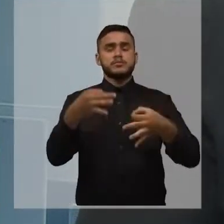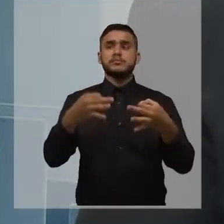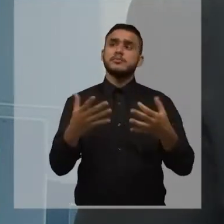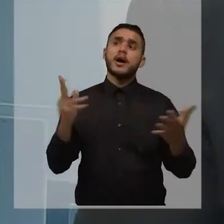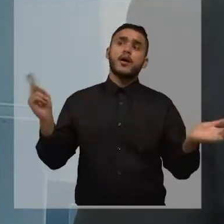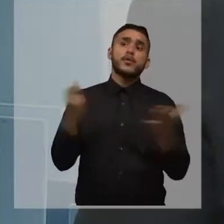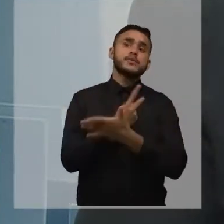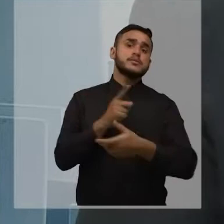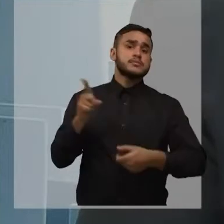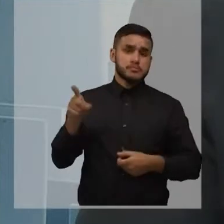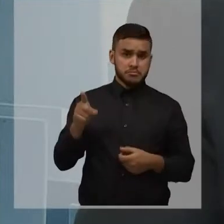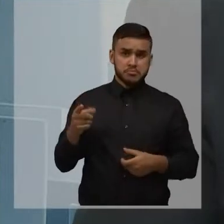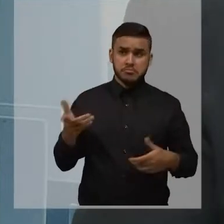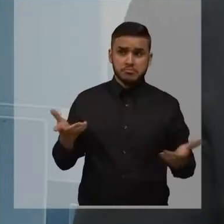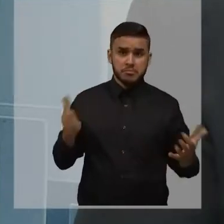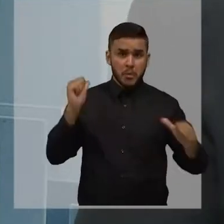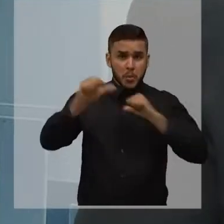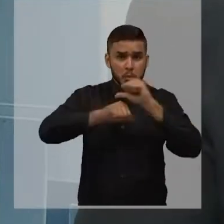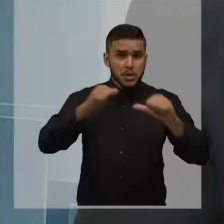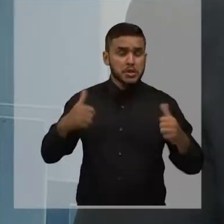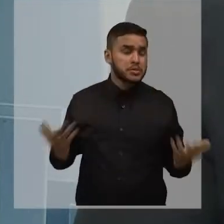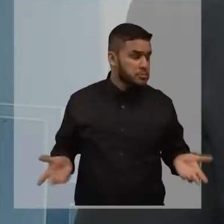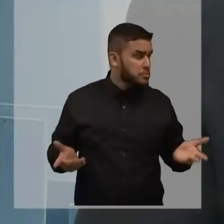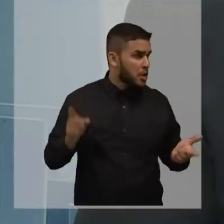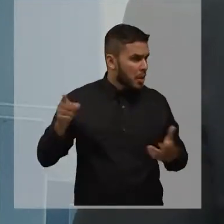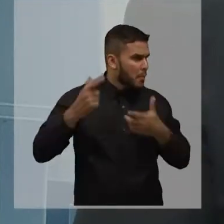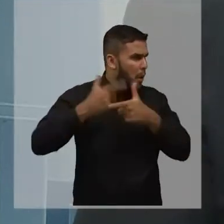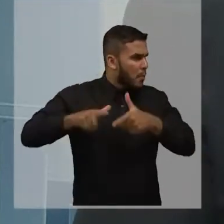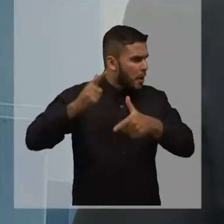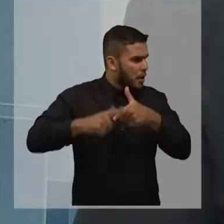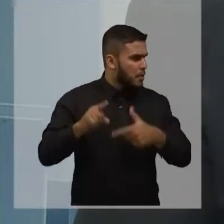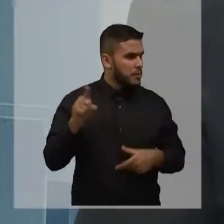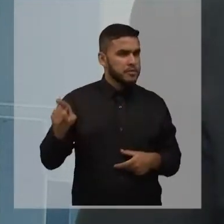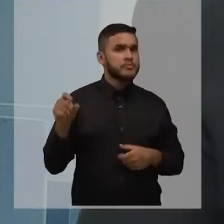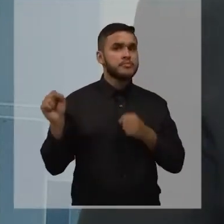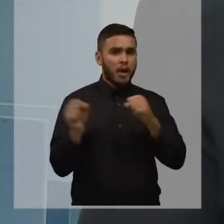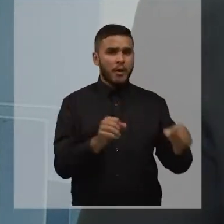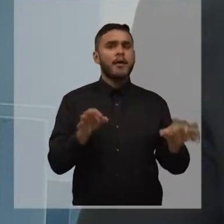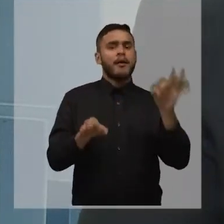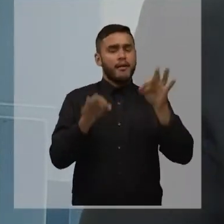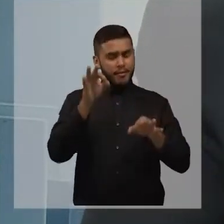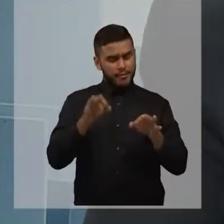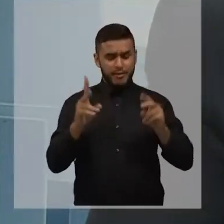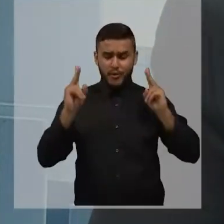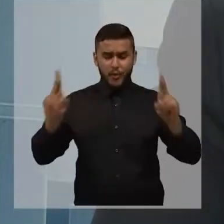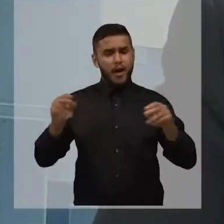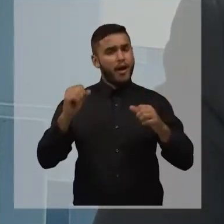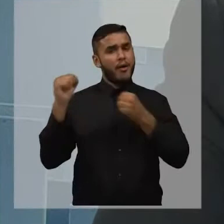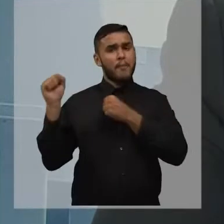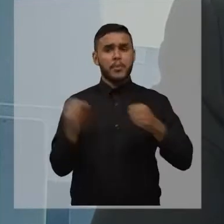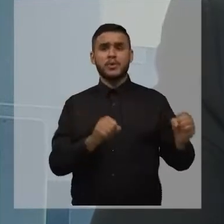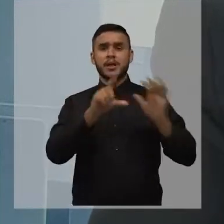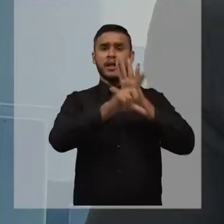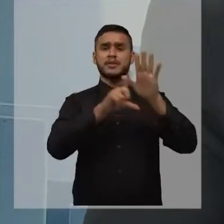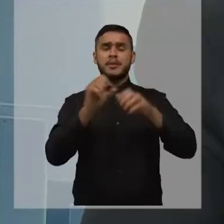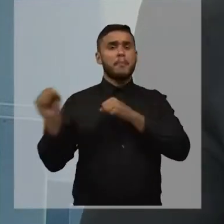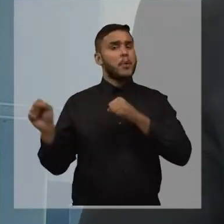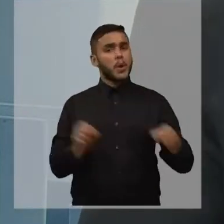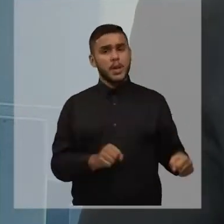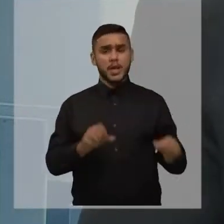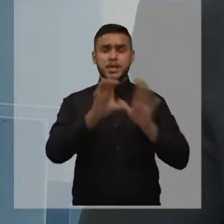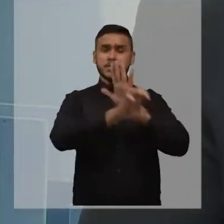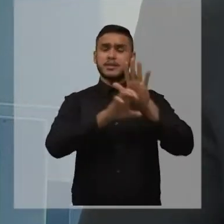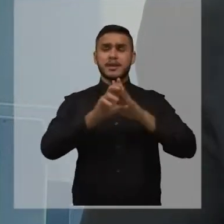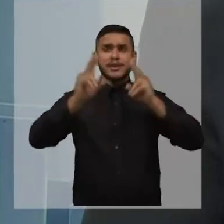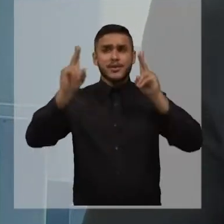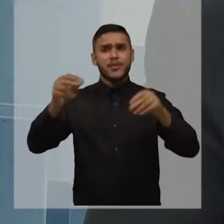brasileiro, quem tem um pouco de consciência sabe que o judiciário é tão podre quanto o legislativo e tão podre